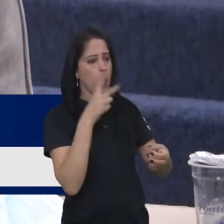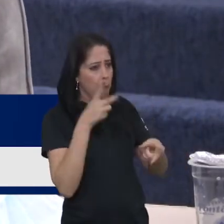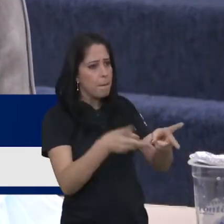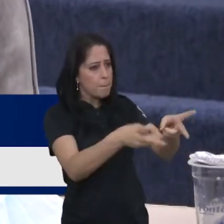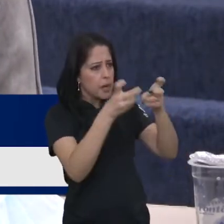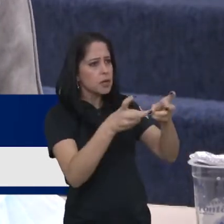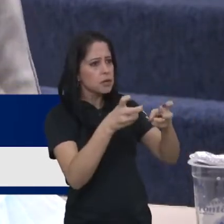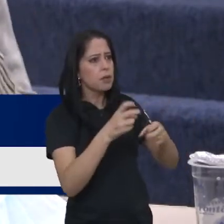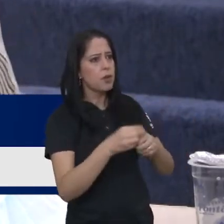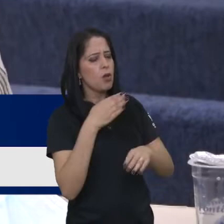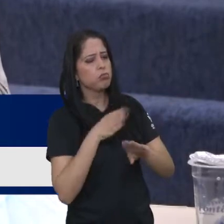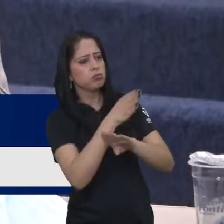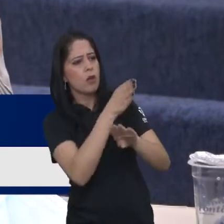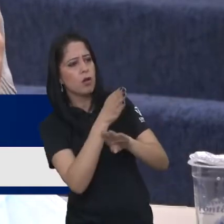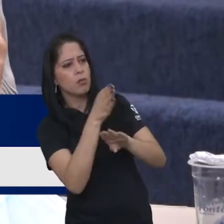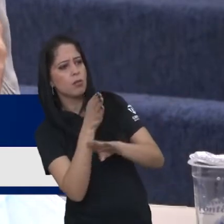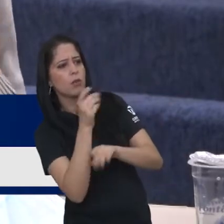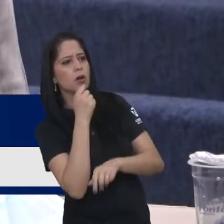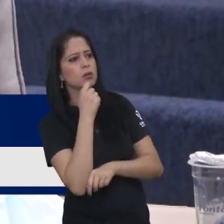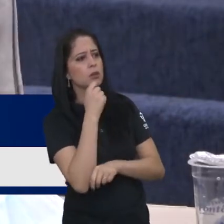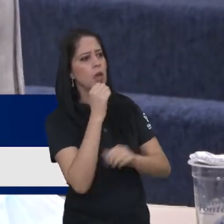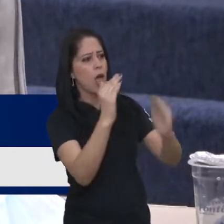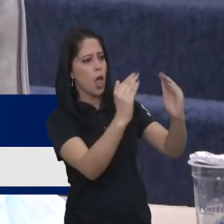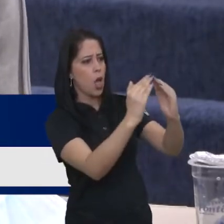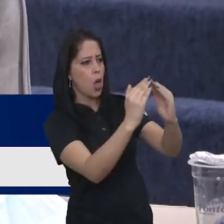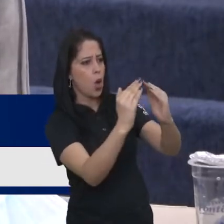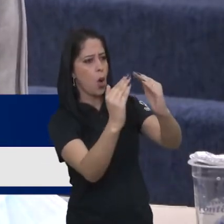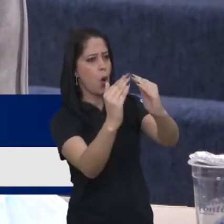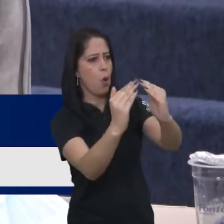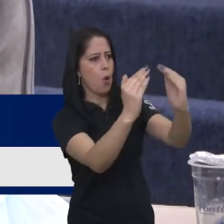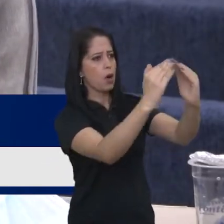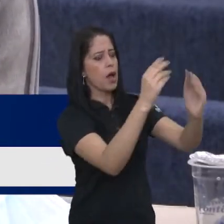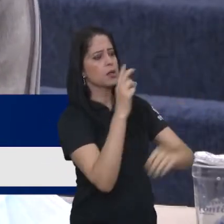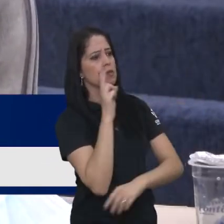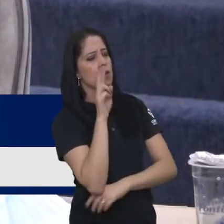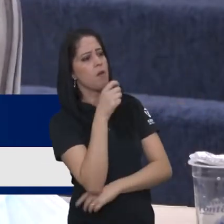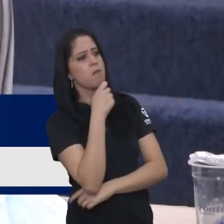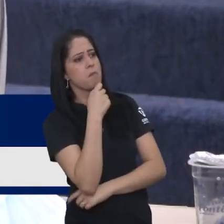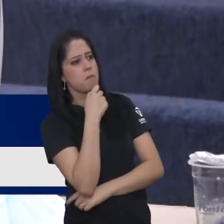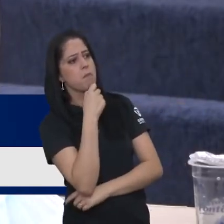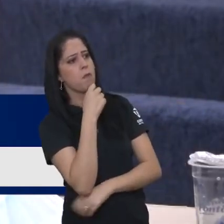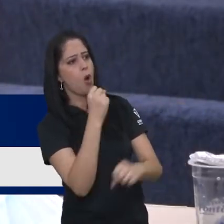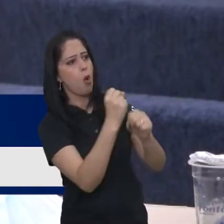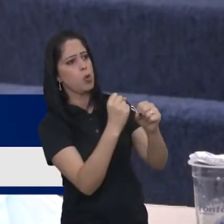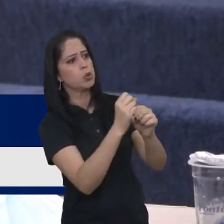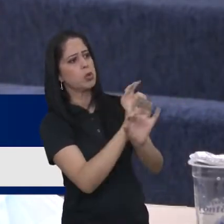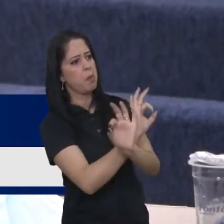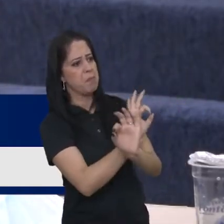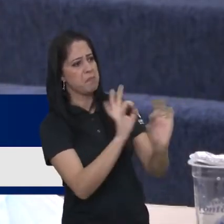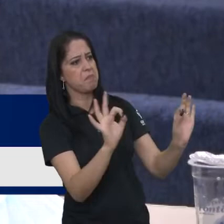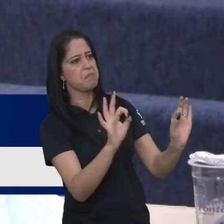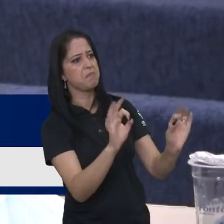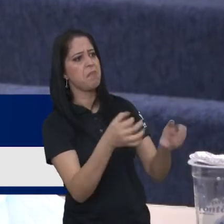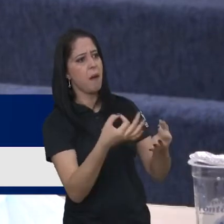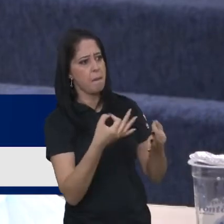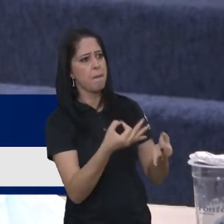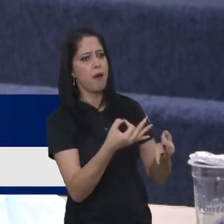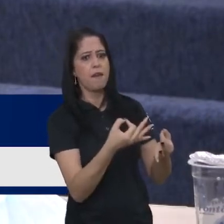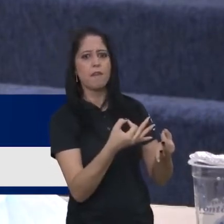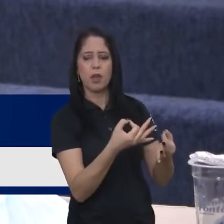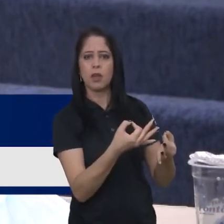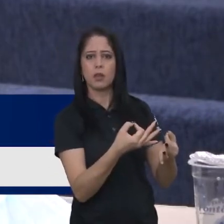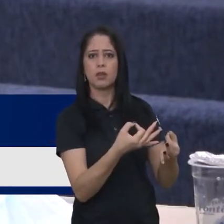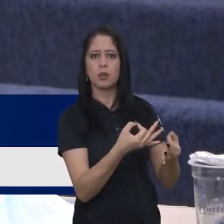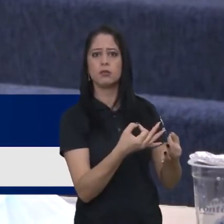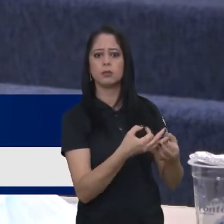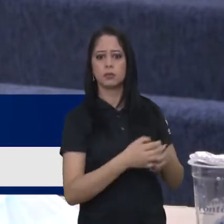que facilmente receberia um habite, se receberia toda a, tudo